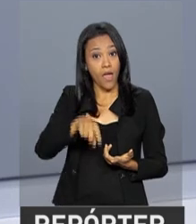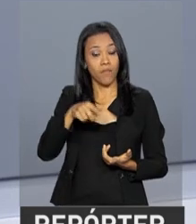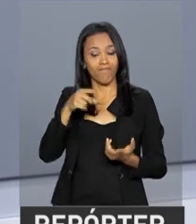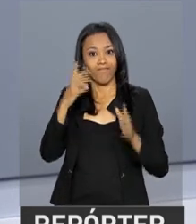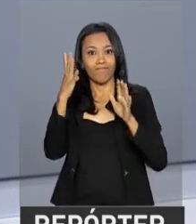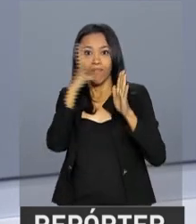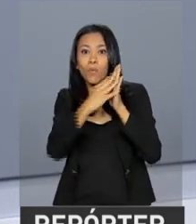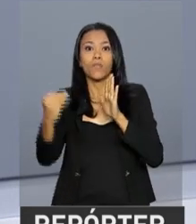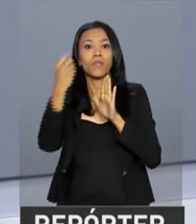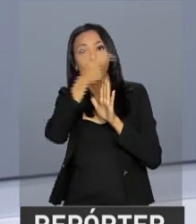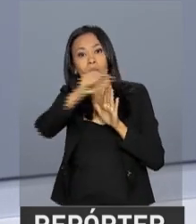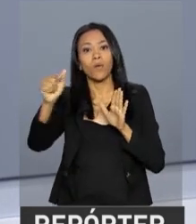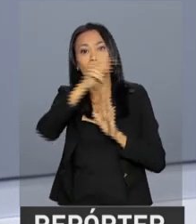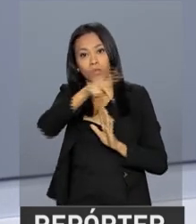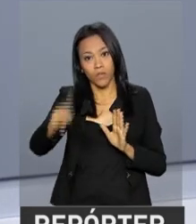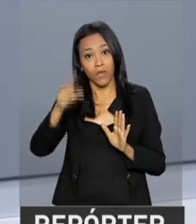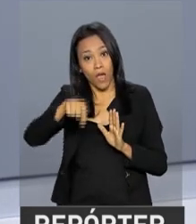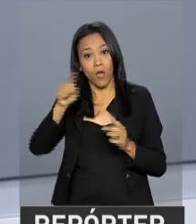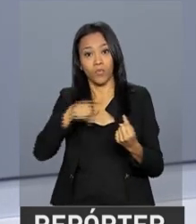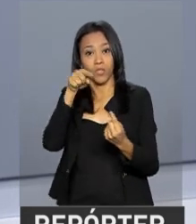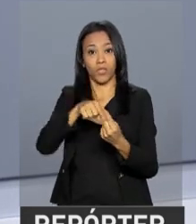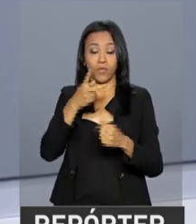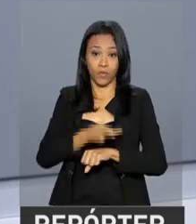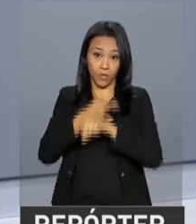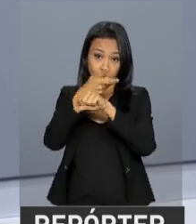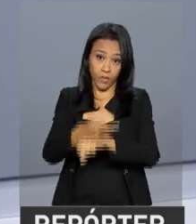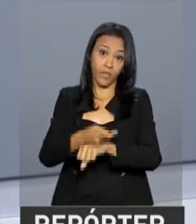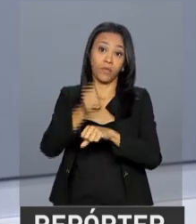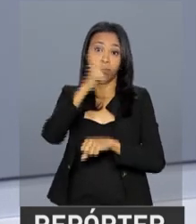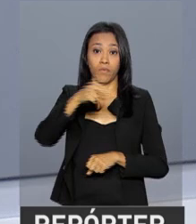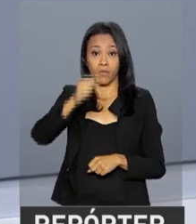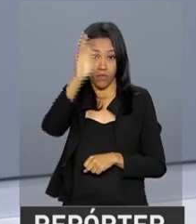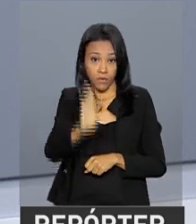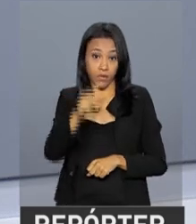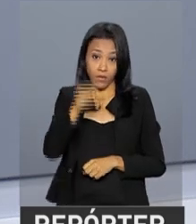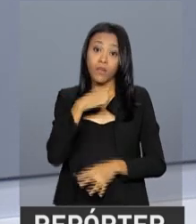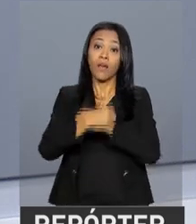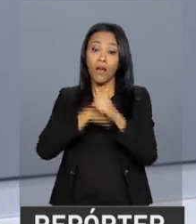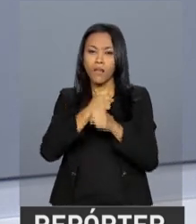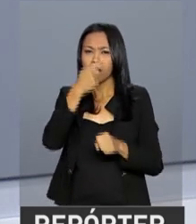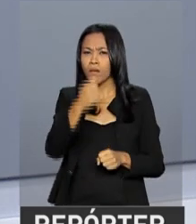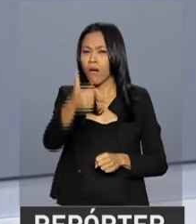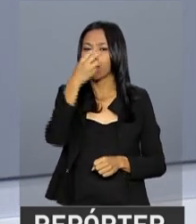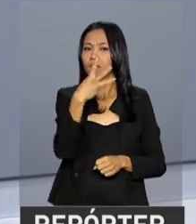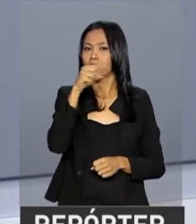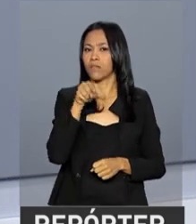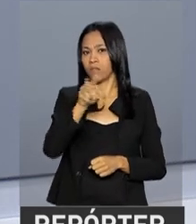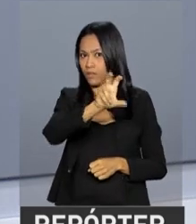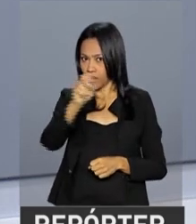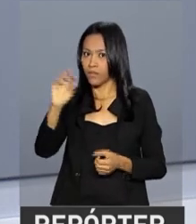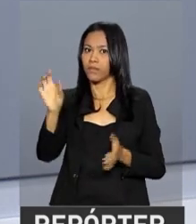para outros professores esse é o objetivo do prêmio professores do brasil este ano foram quase 3.500